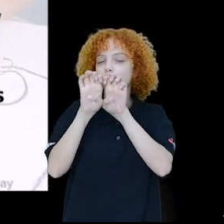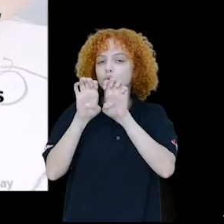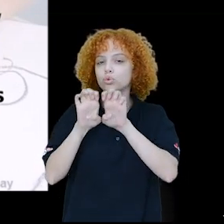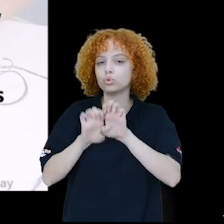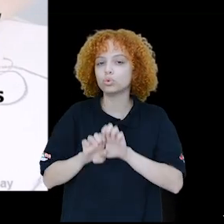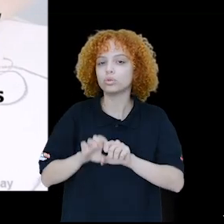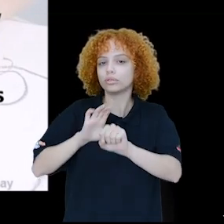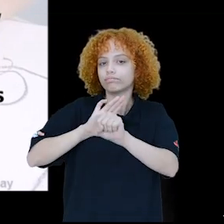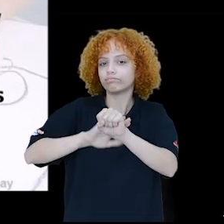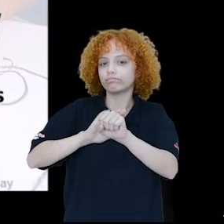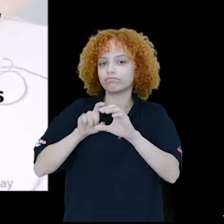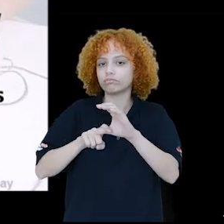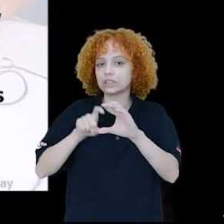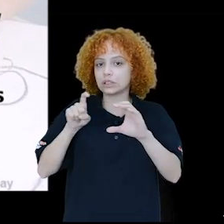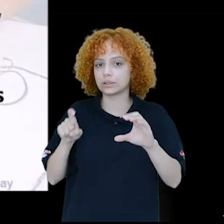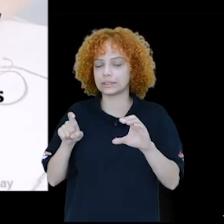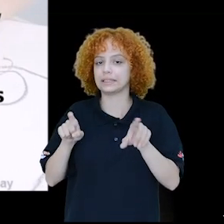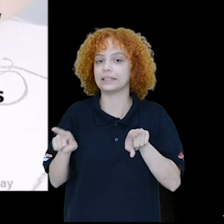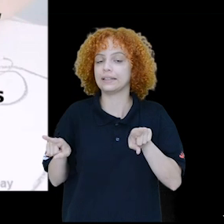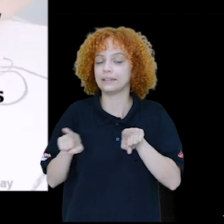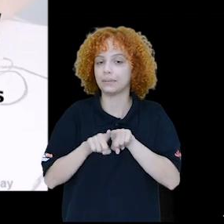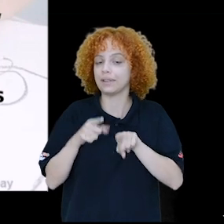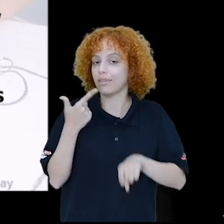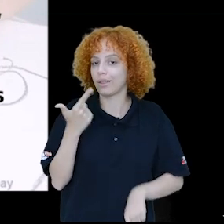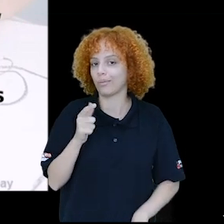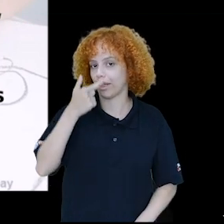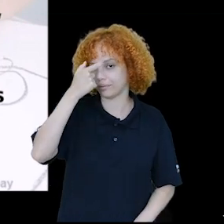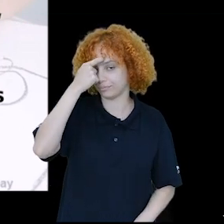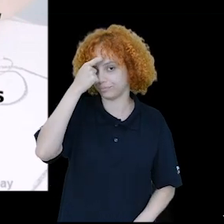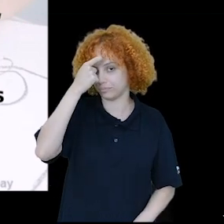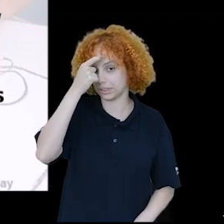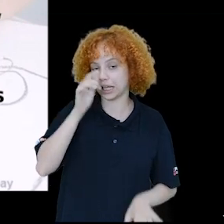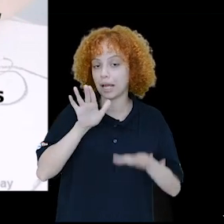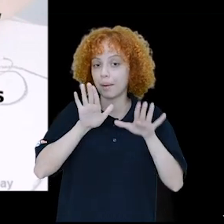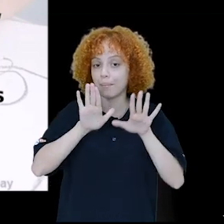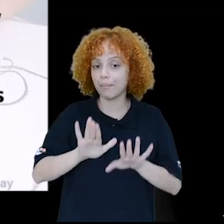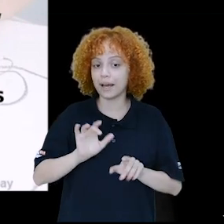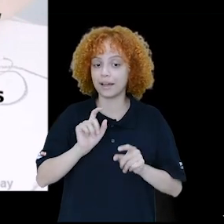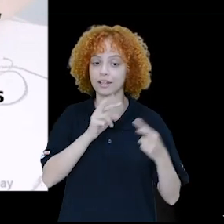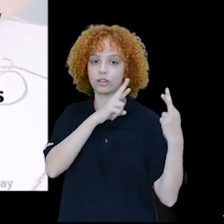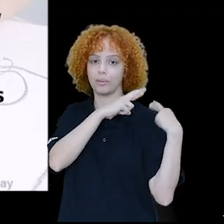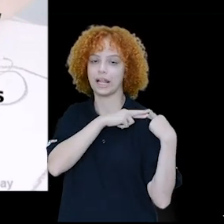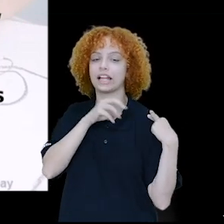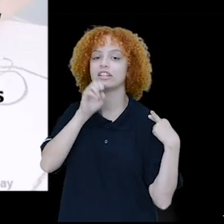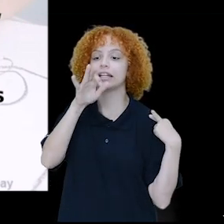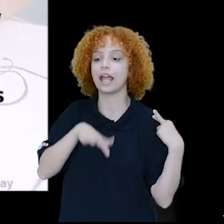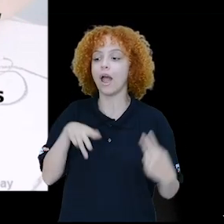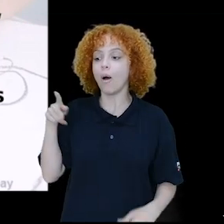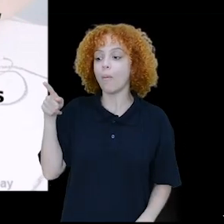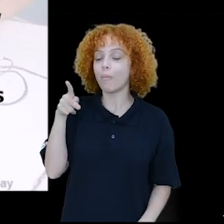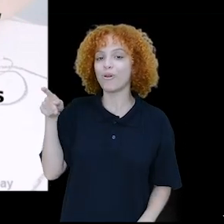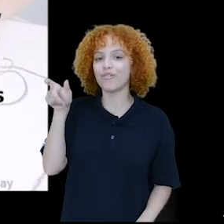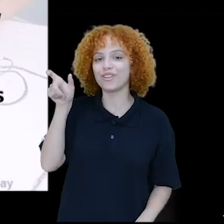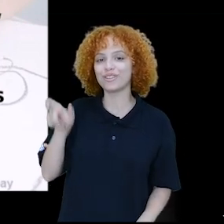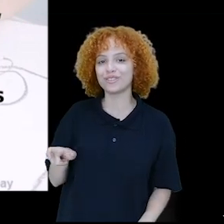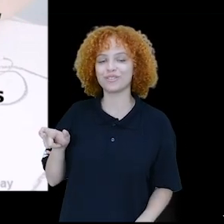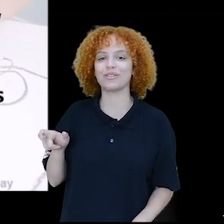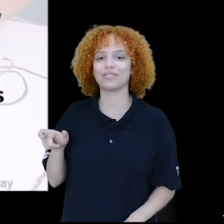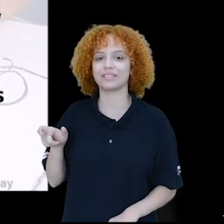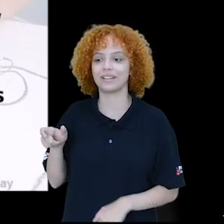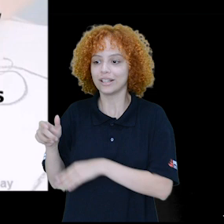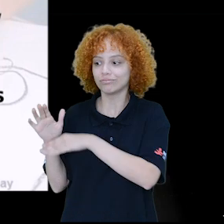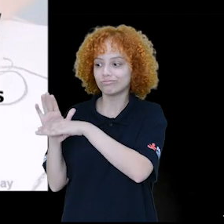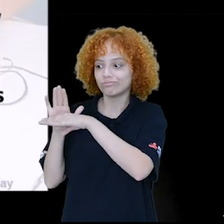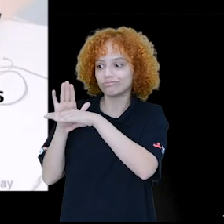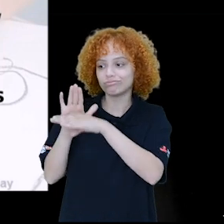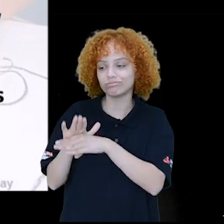estruturas mais autônomas, reflexas, não conscientes, mas dependem mais, sim, dos professores